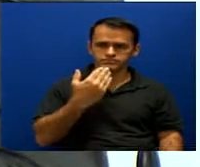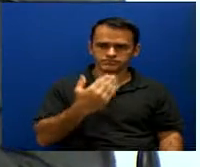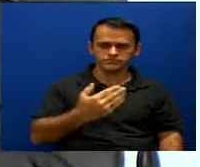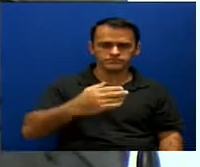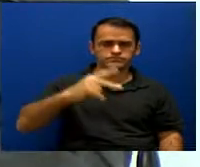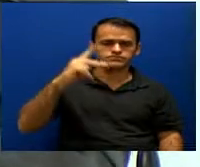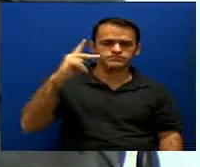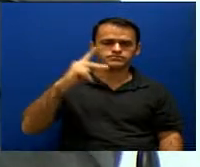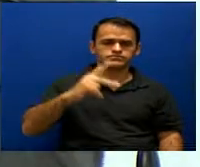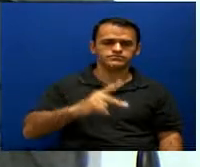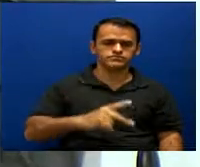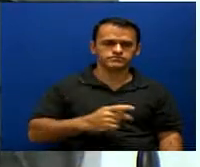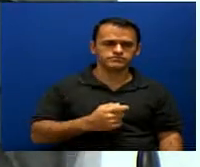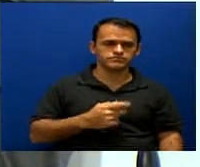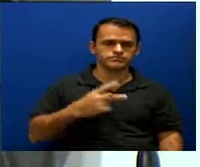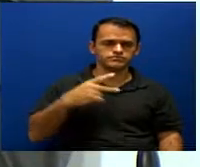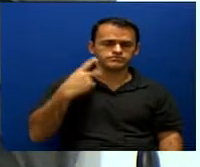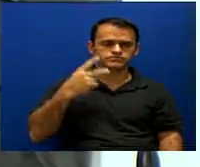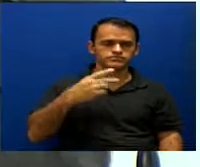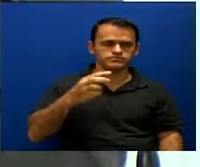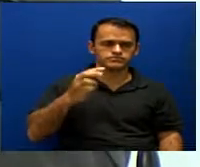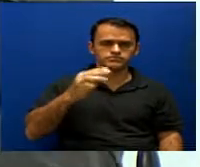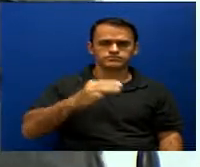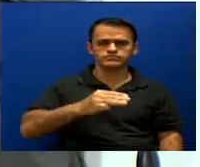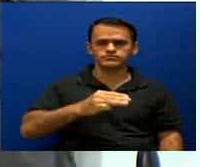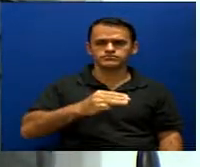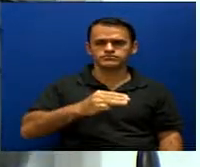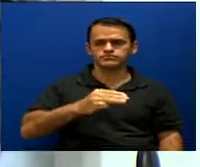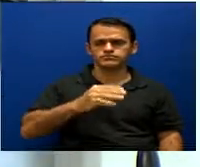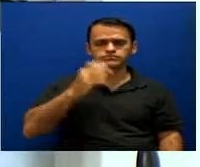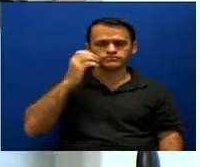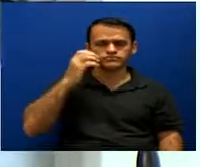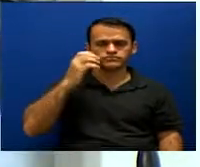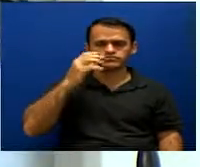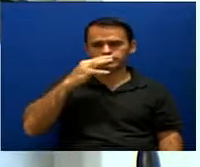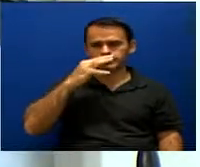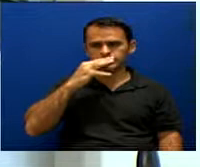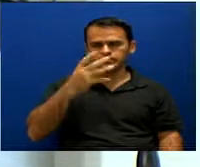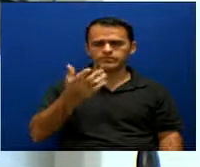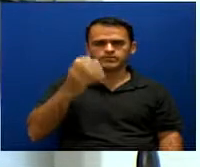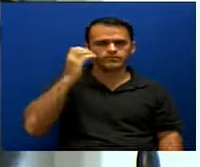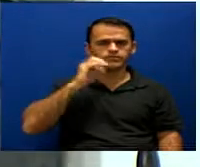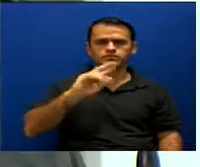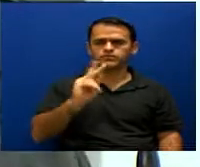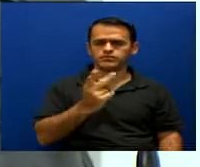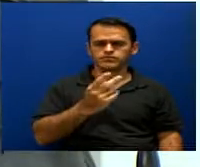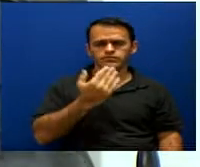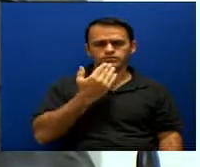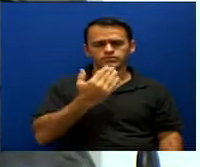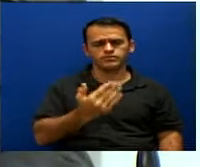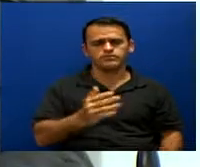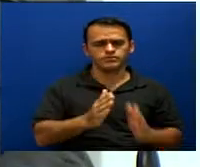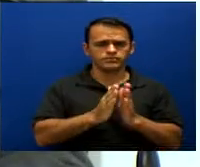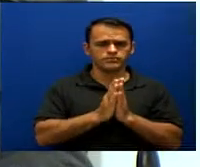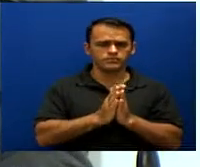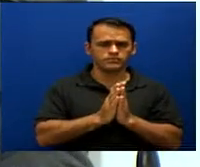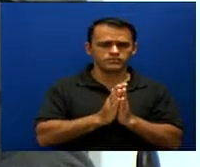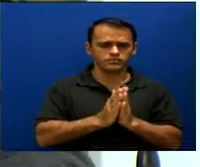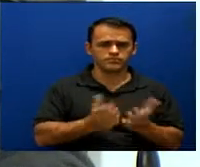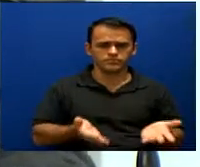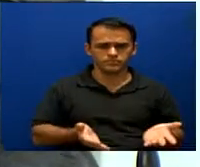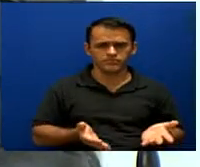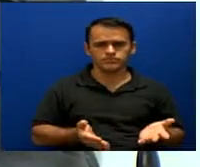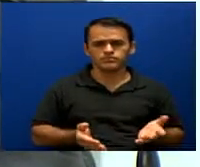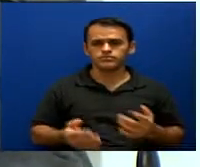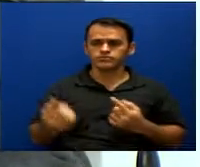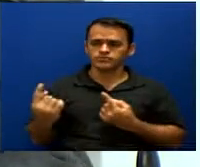presidente, a derrubada, vereador Martinez, vereador Péricles, vereador Hudson, eu estou pedindo a derrubada desse